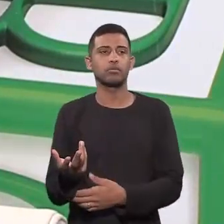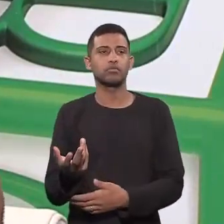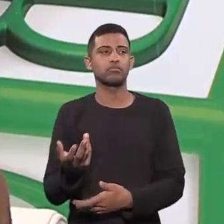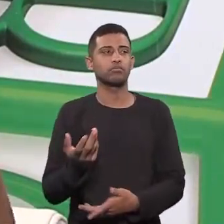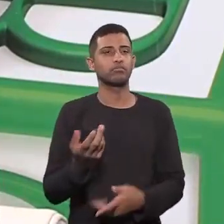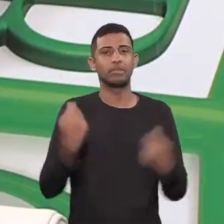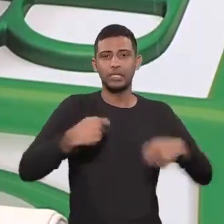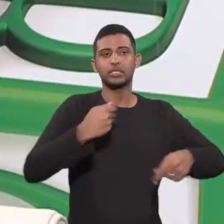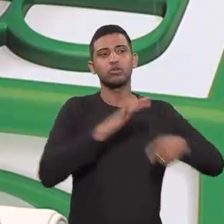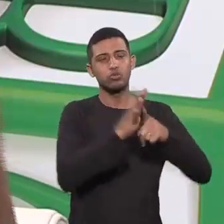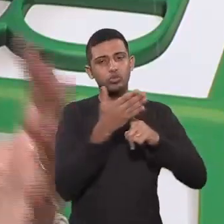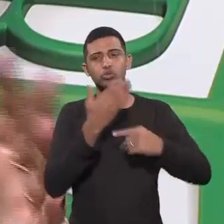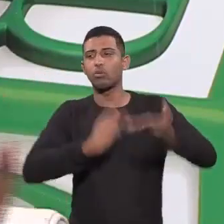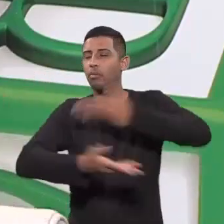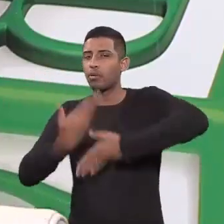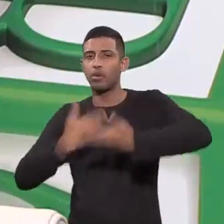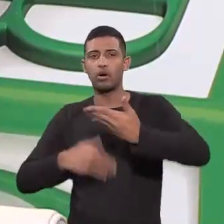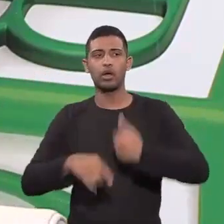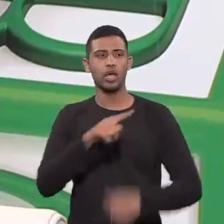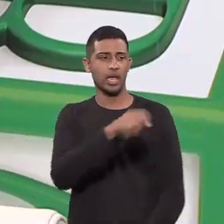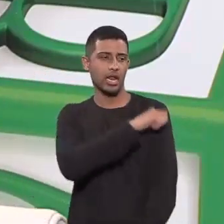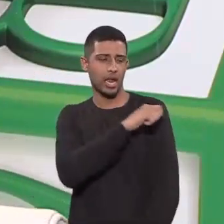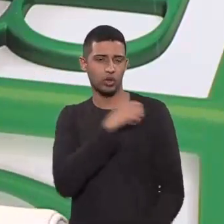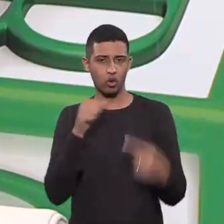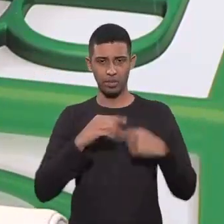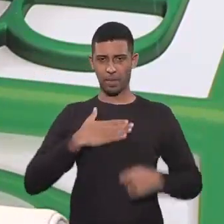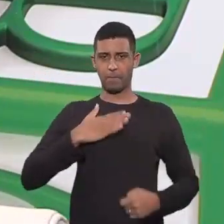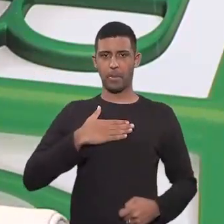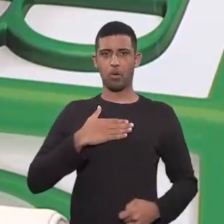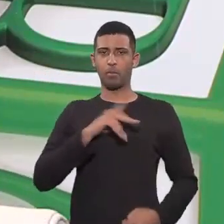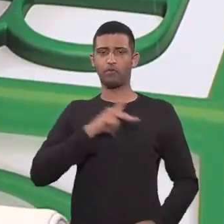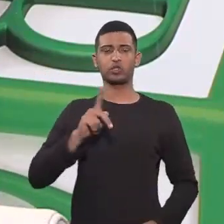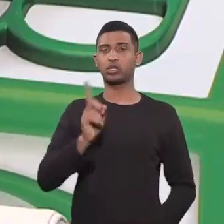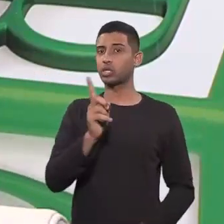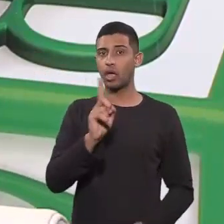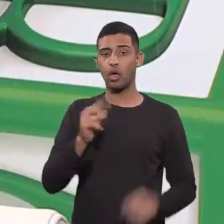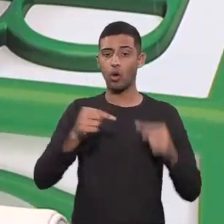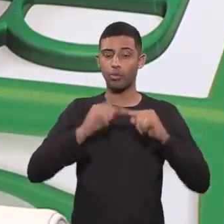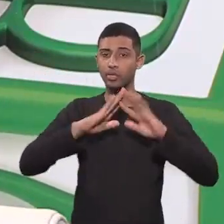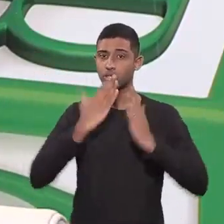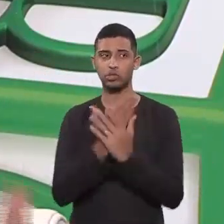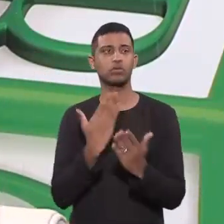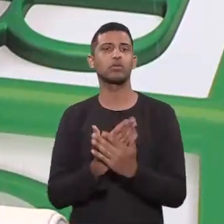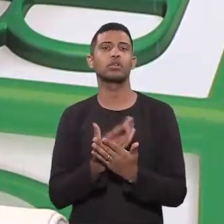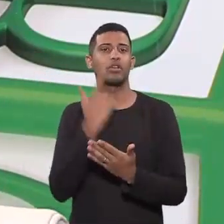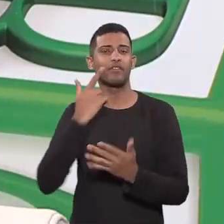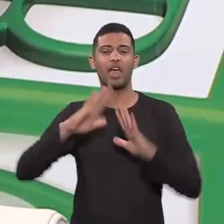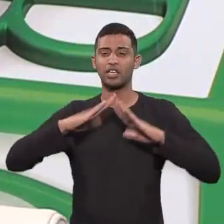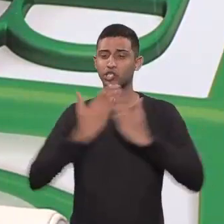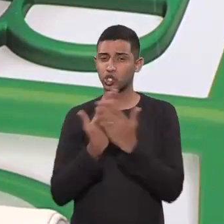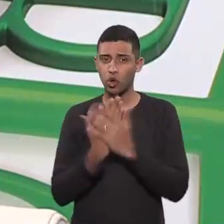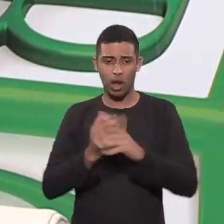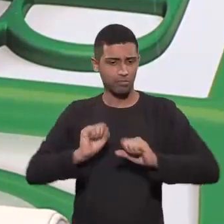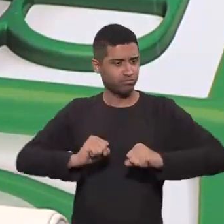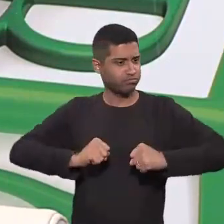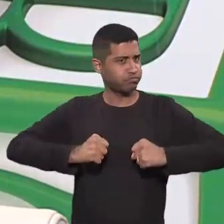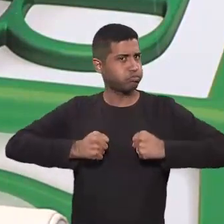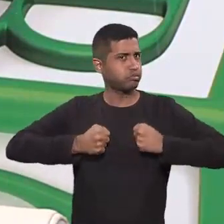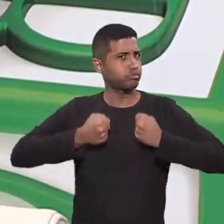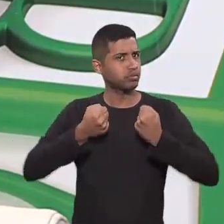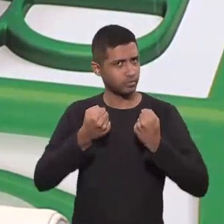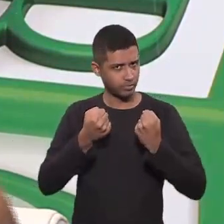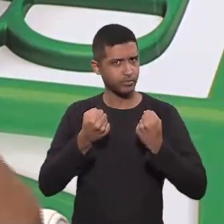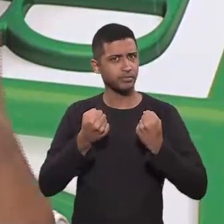que o aluno, como é que eles falam? O aluno não é meu, o aluno é da escola. E eu acho que a escola, no todo, tem que abraçar a